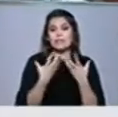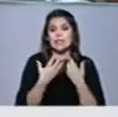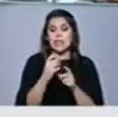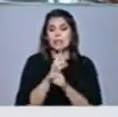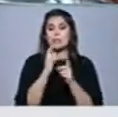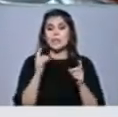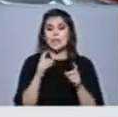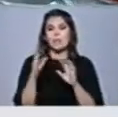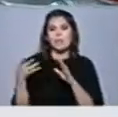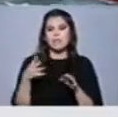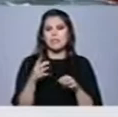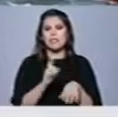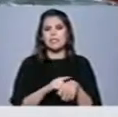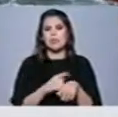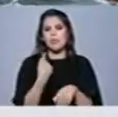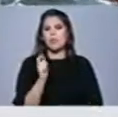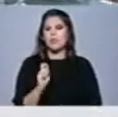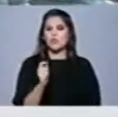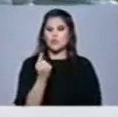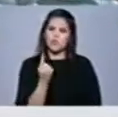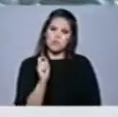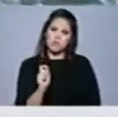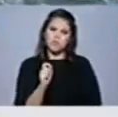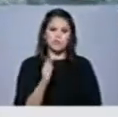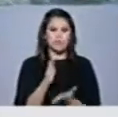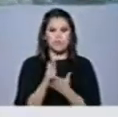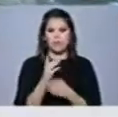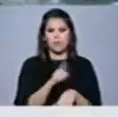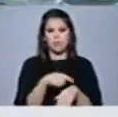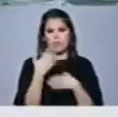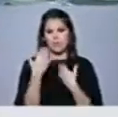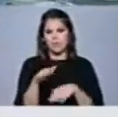Isto durante cerca de um minuto, não precisa de ser mais.